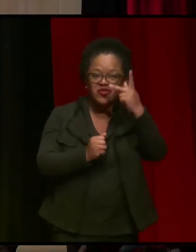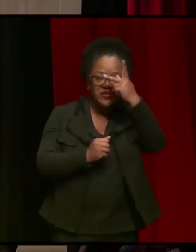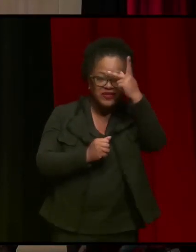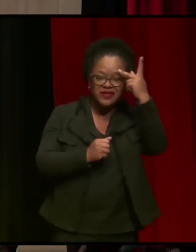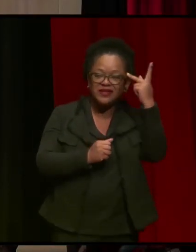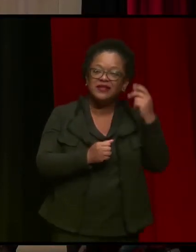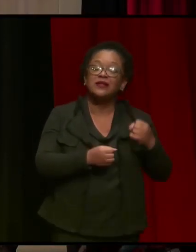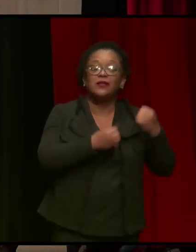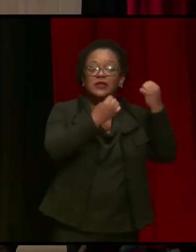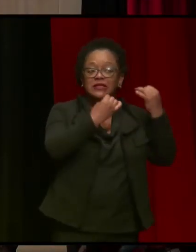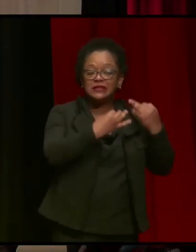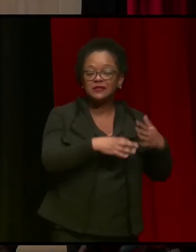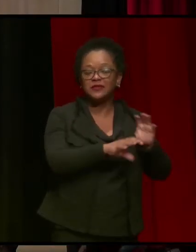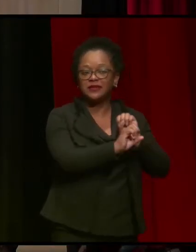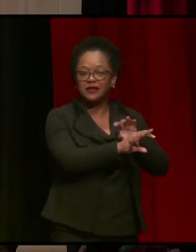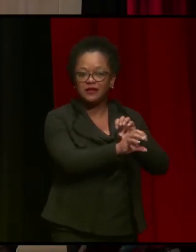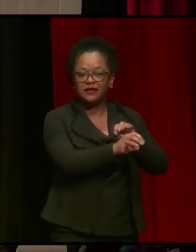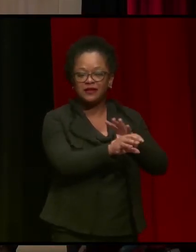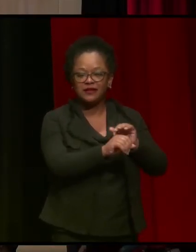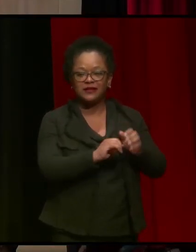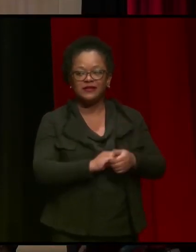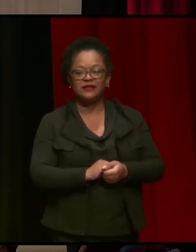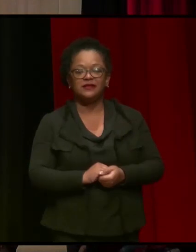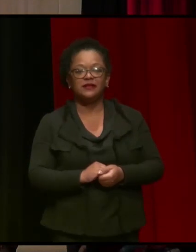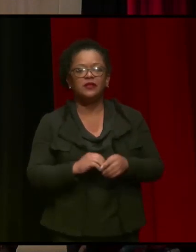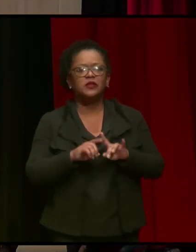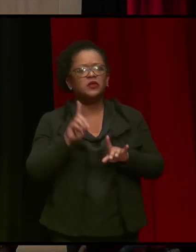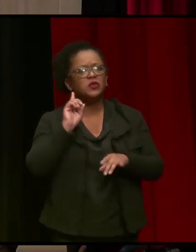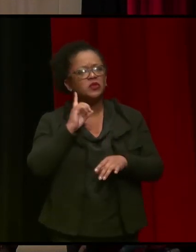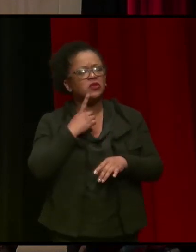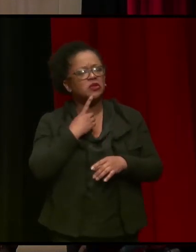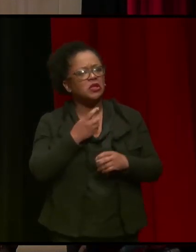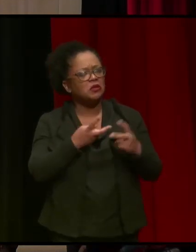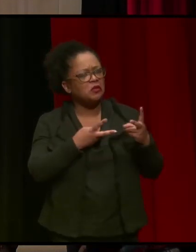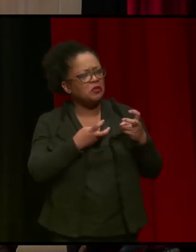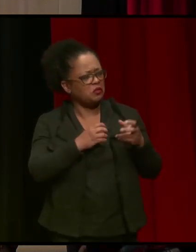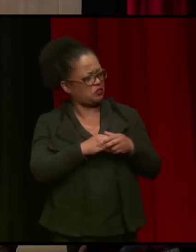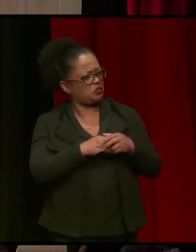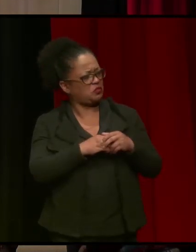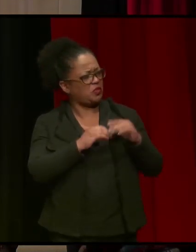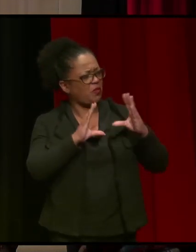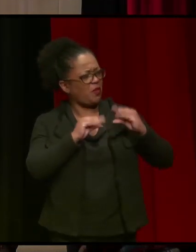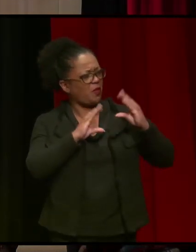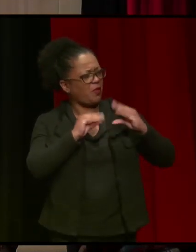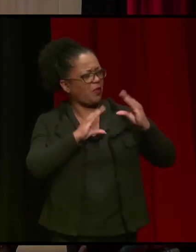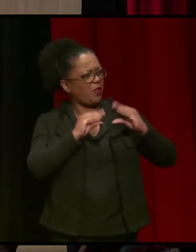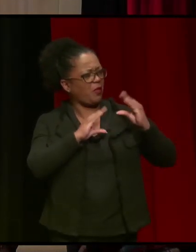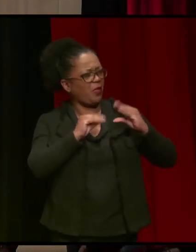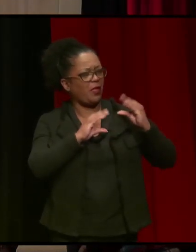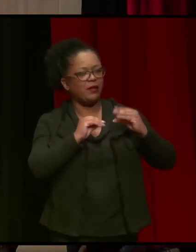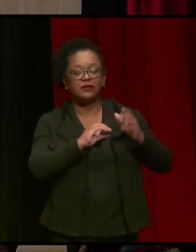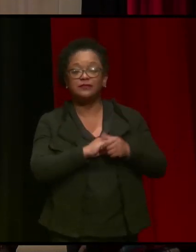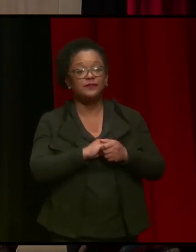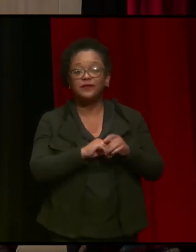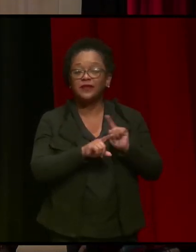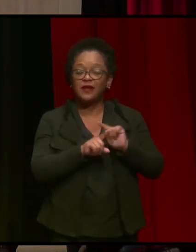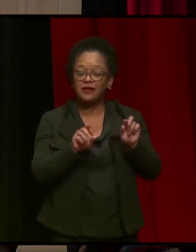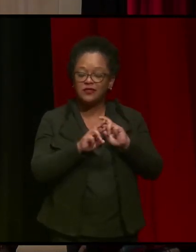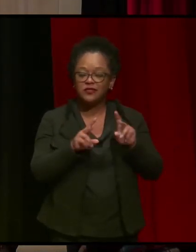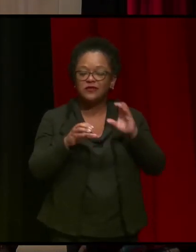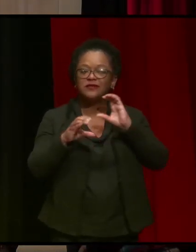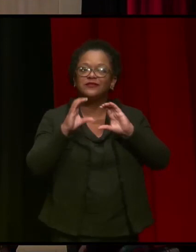gente canta, todo mundo abre a boca e fecha cantando. Vocês já perceberam isso? Para o surdo, ele achava que todo mundo está falando ao mesmo tempo. Eles não estão falando, eles estão